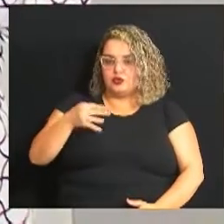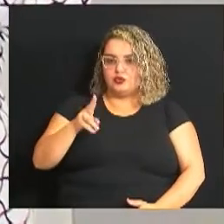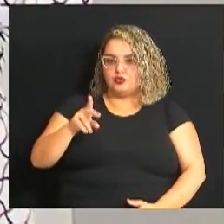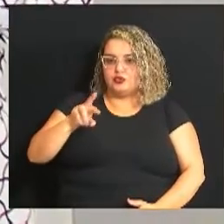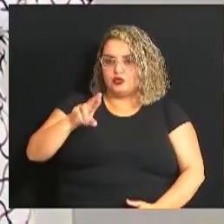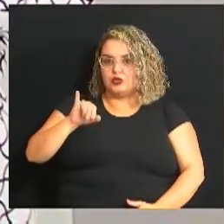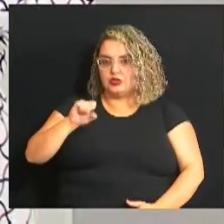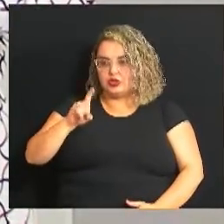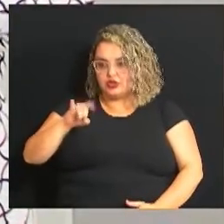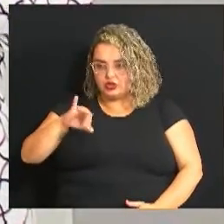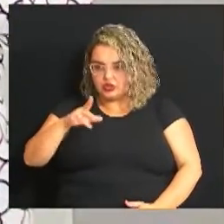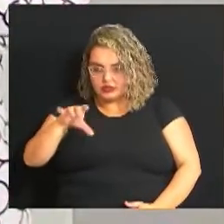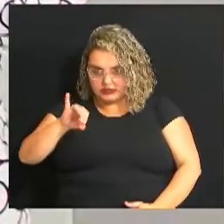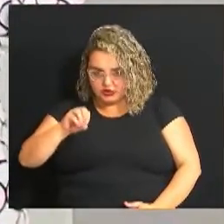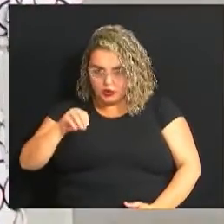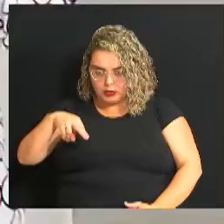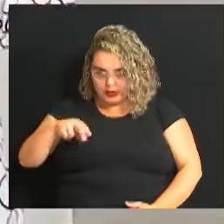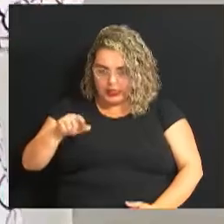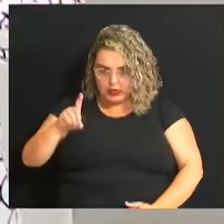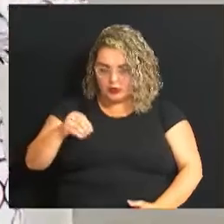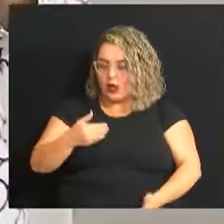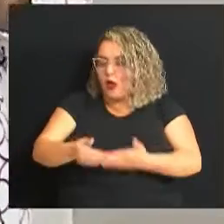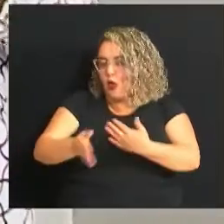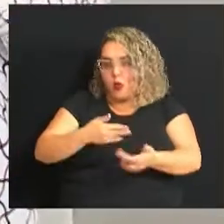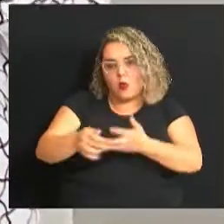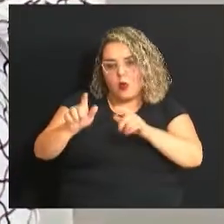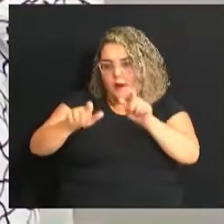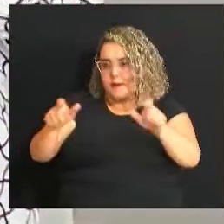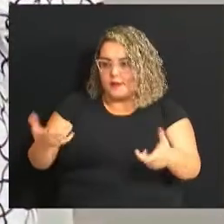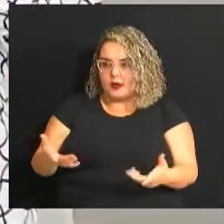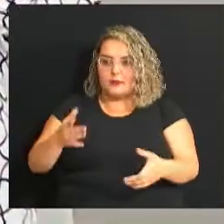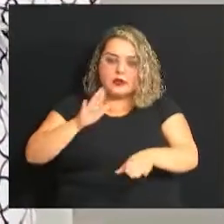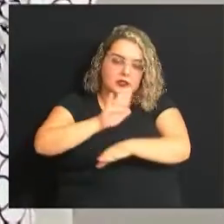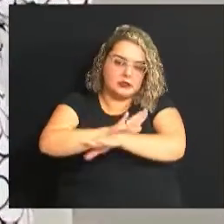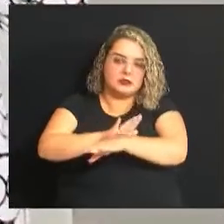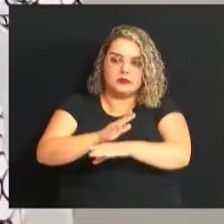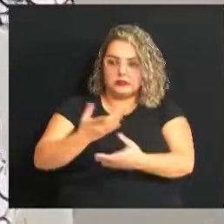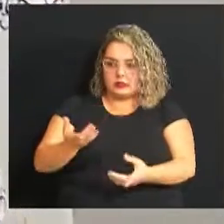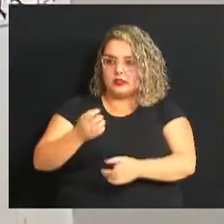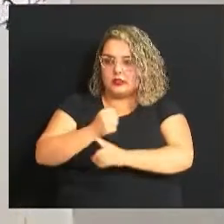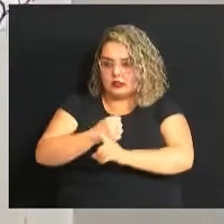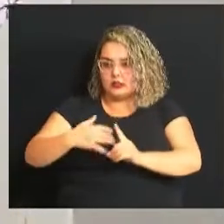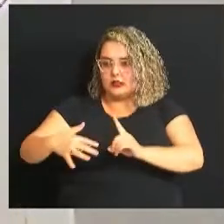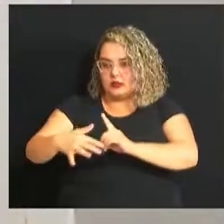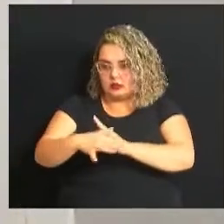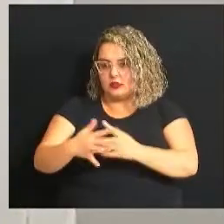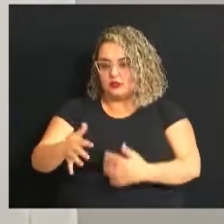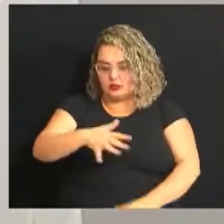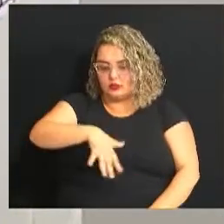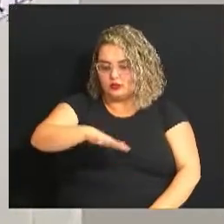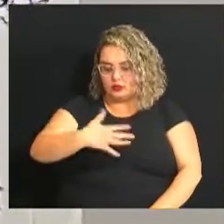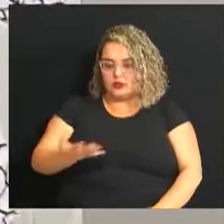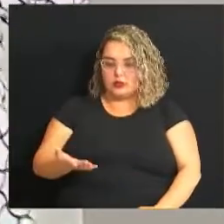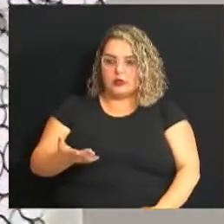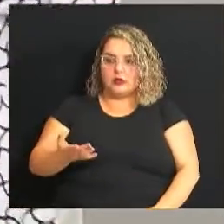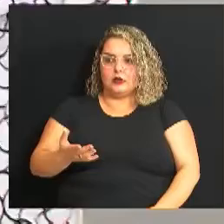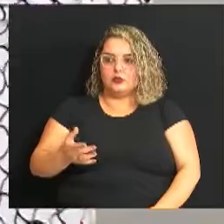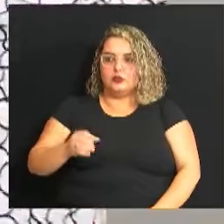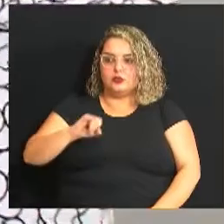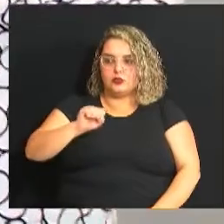princípio, seria a qualquer pessoa, né? Para assistência judiciária, a gente já tem a limitação de renda familiar, mas para atendimento no Sejusc,